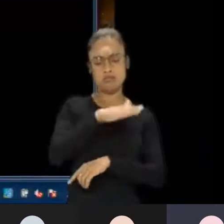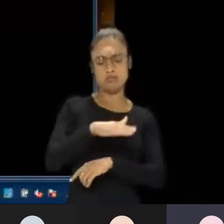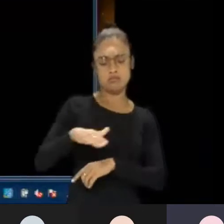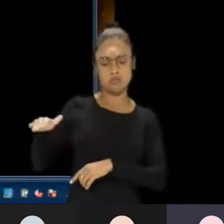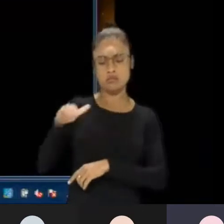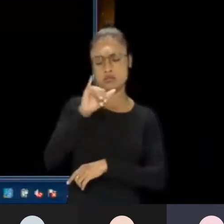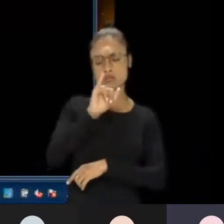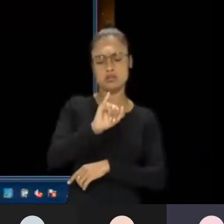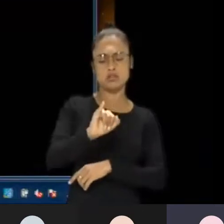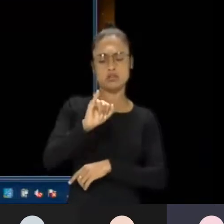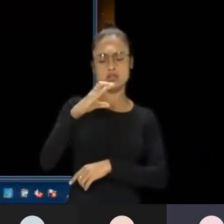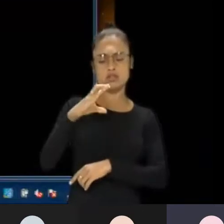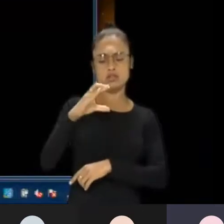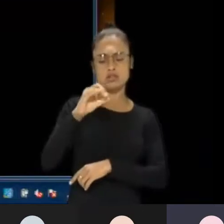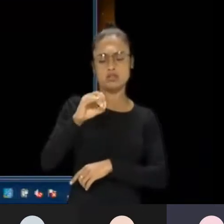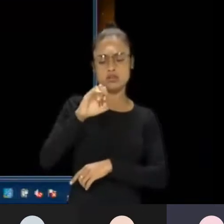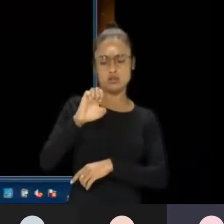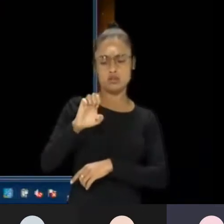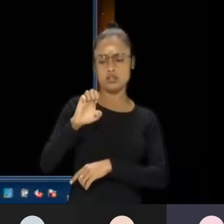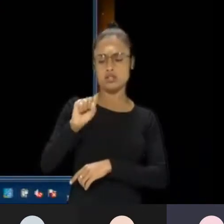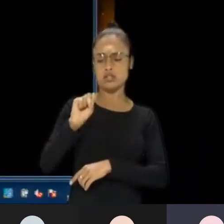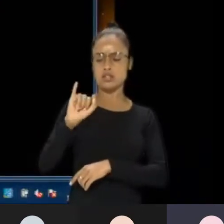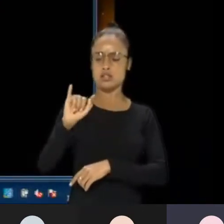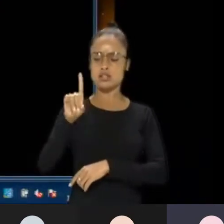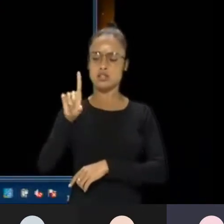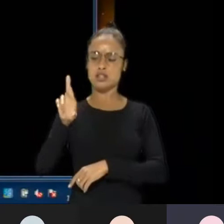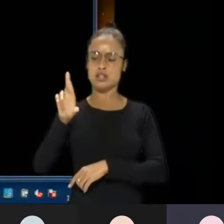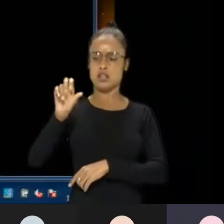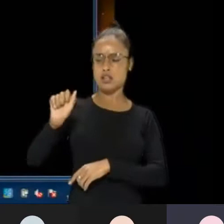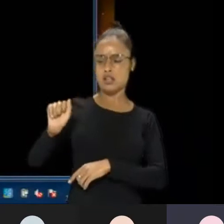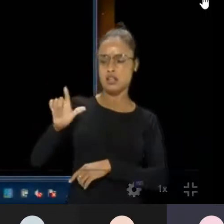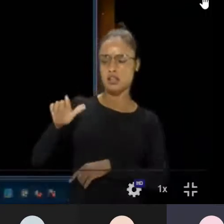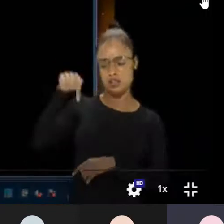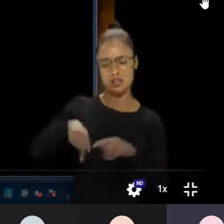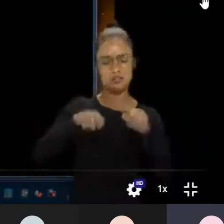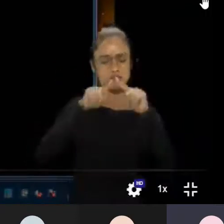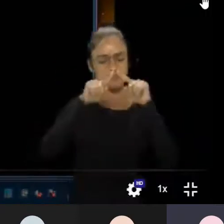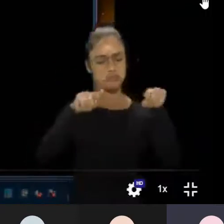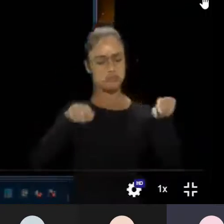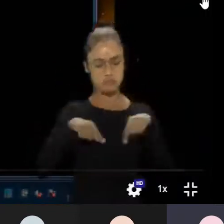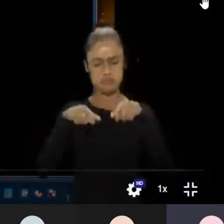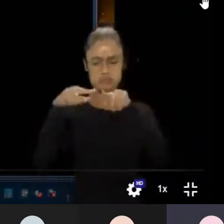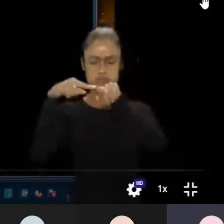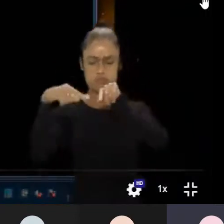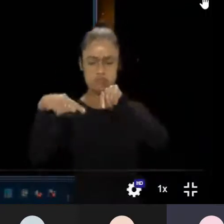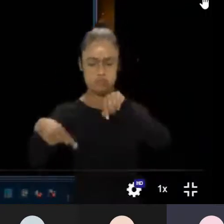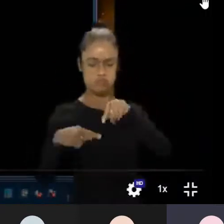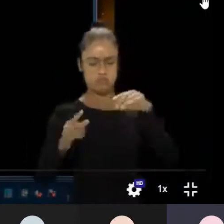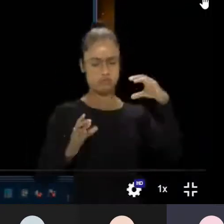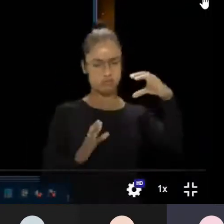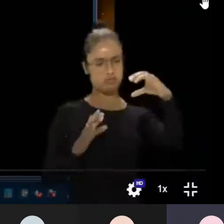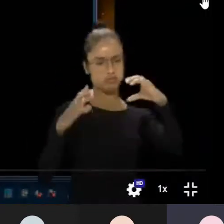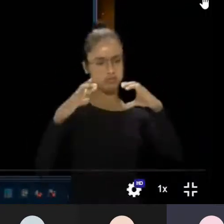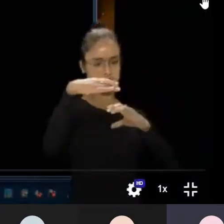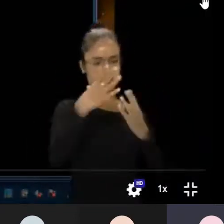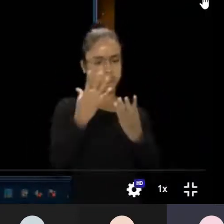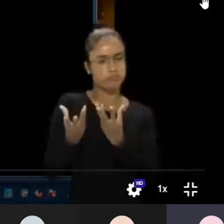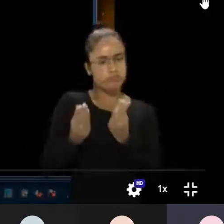icosaedral. Então, ela é formada por inúmeros triângulos, Quando eu fechar,